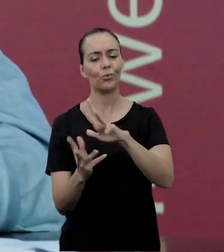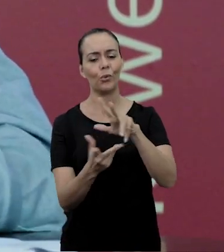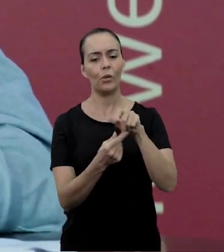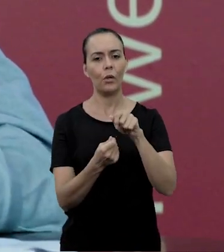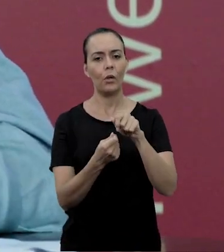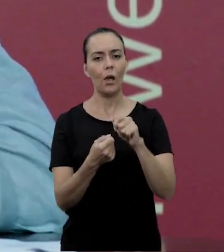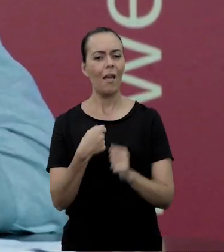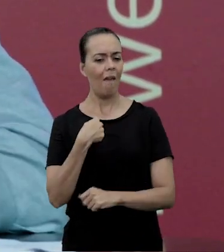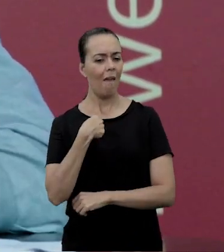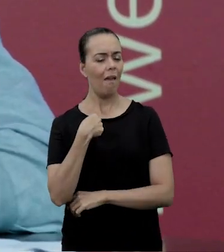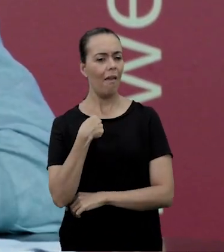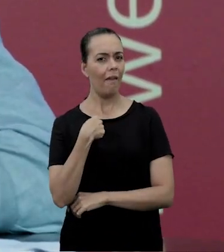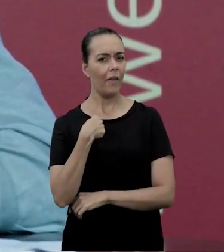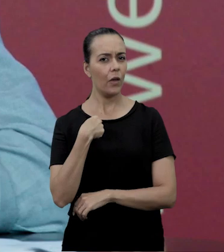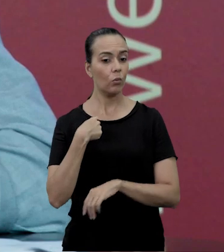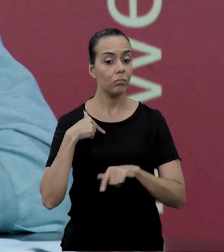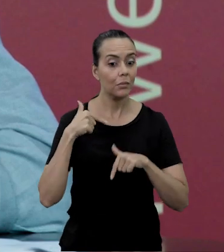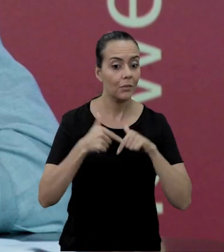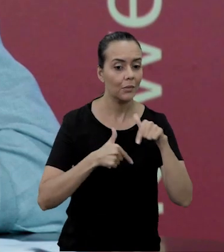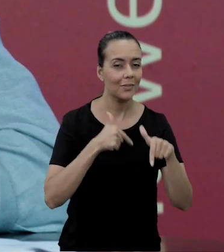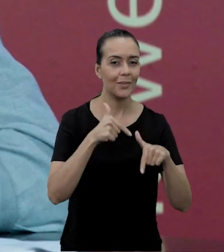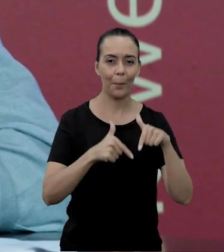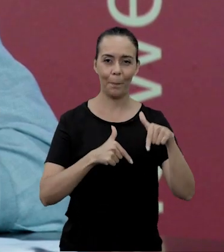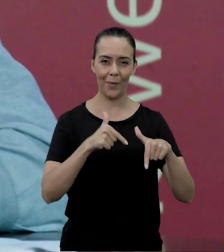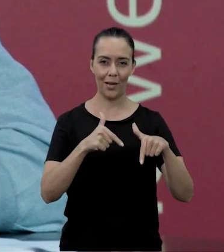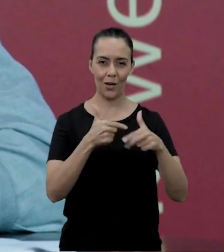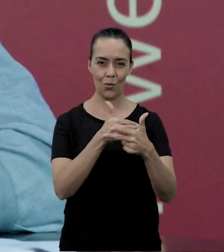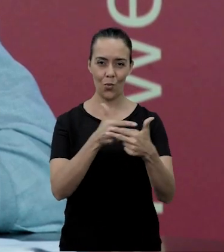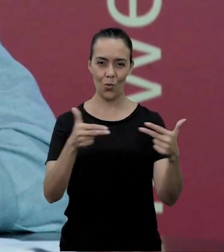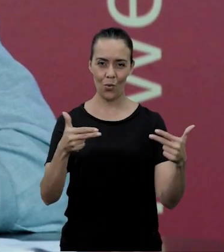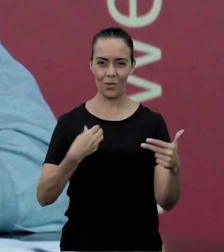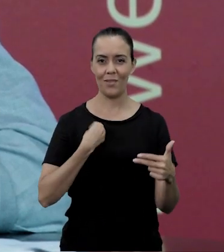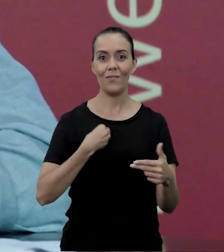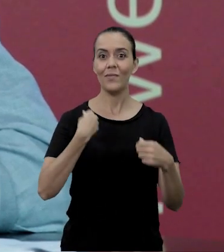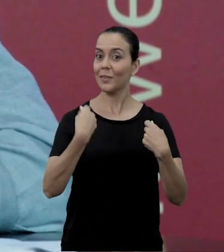eu atendo uma necessidade.